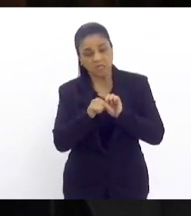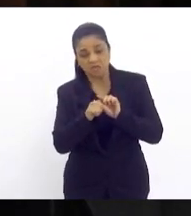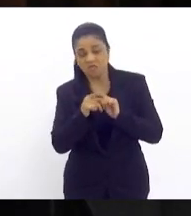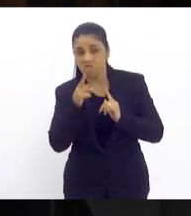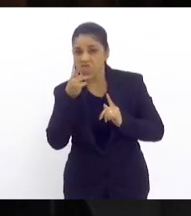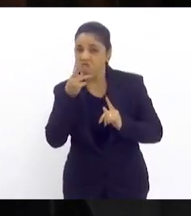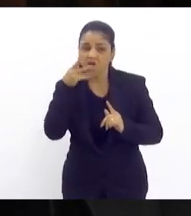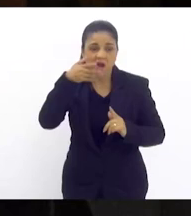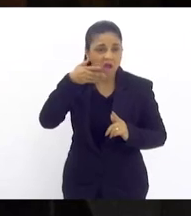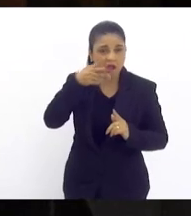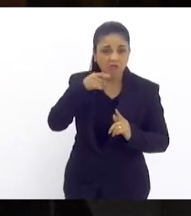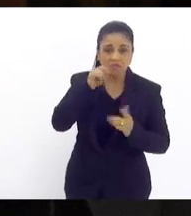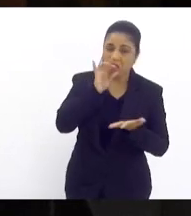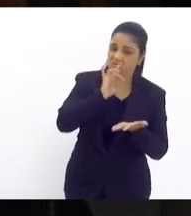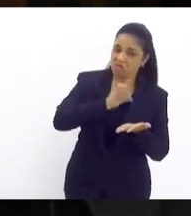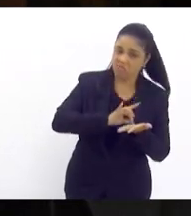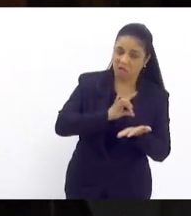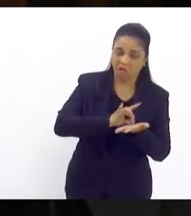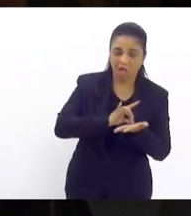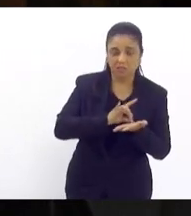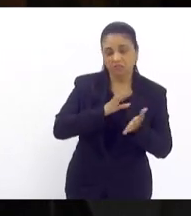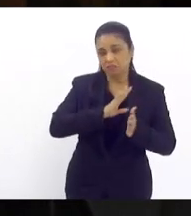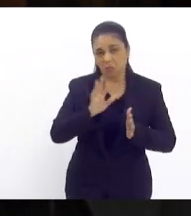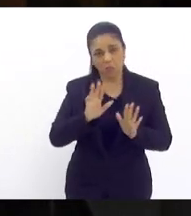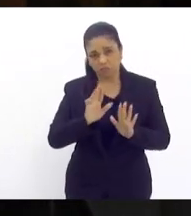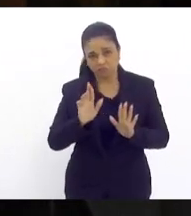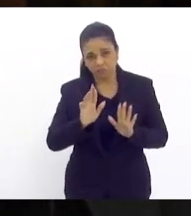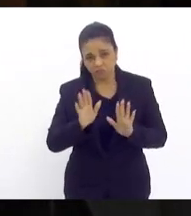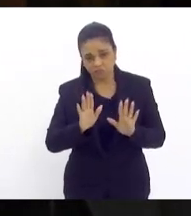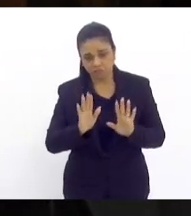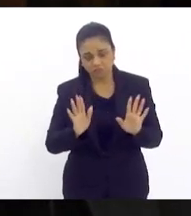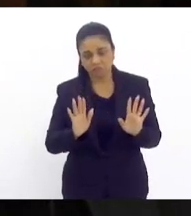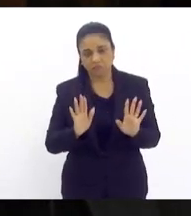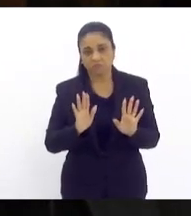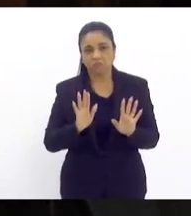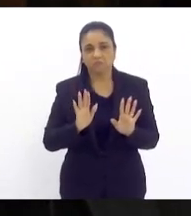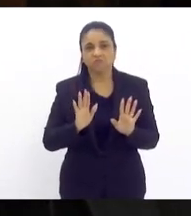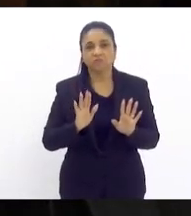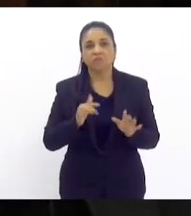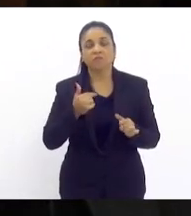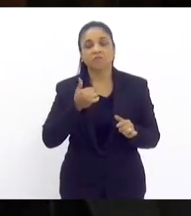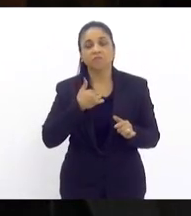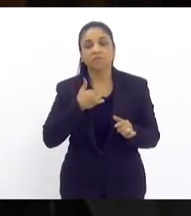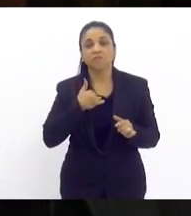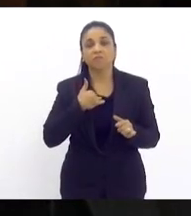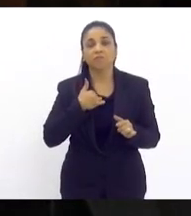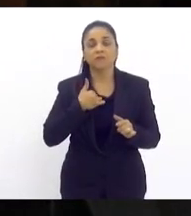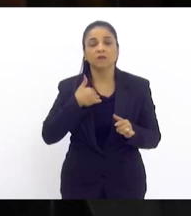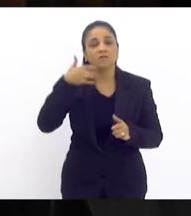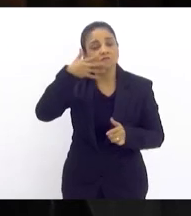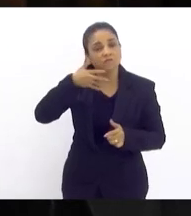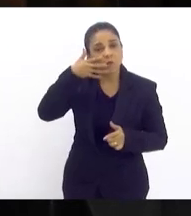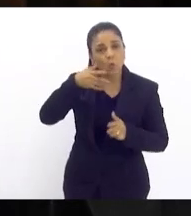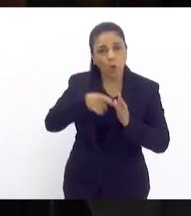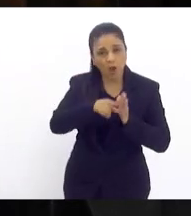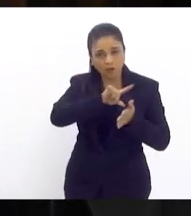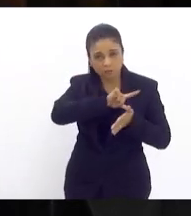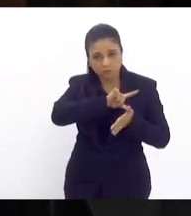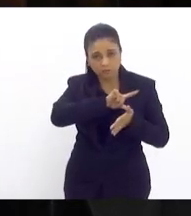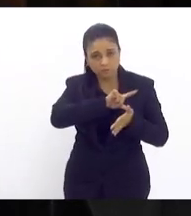é legítimo Republicano enfim não tô entrando nesse aspecto eu sei que muito se falou outrora